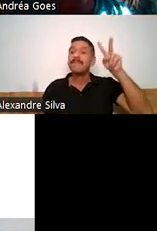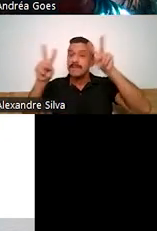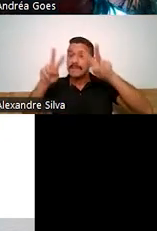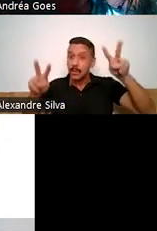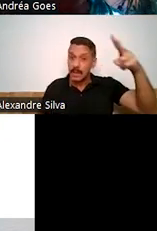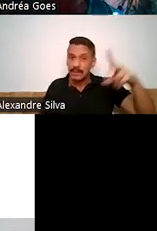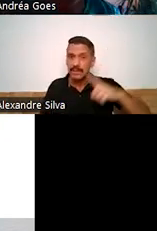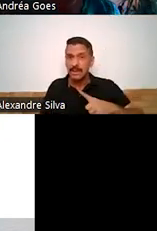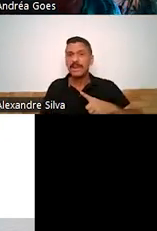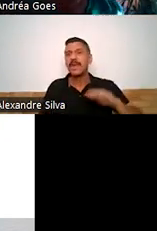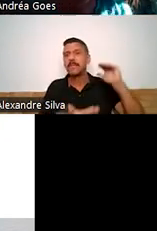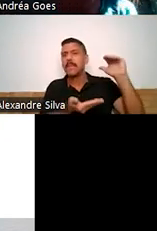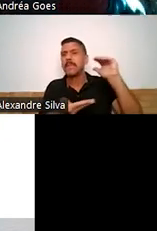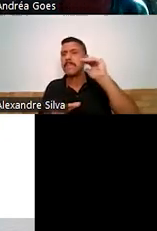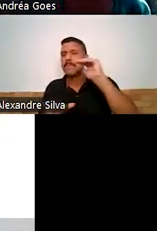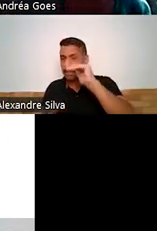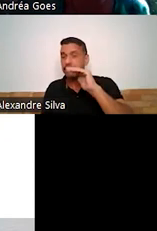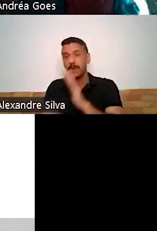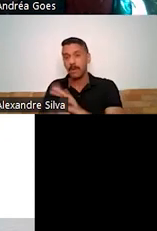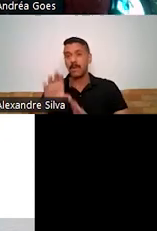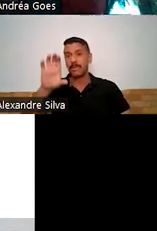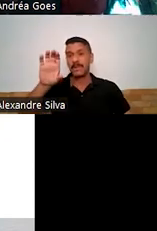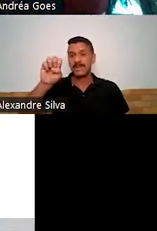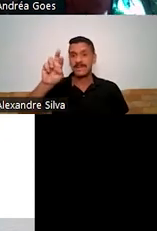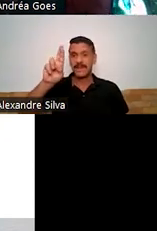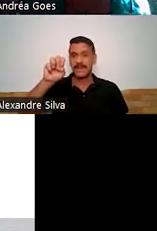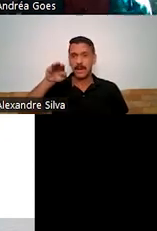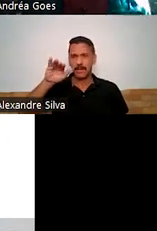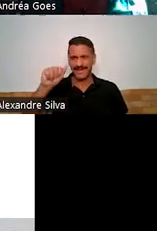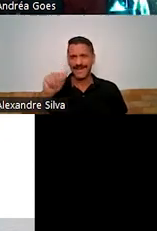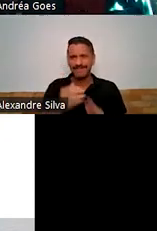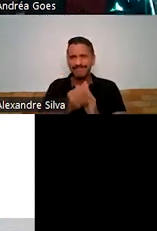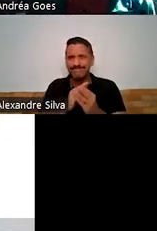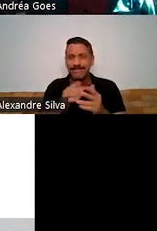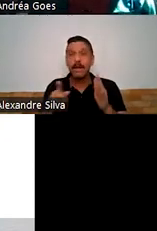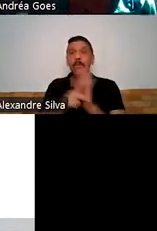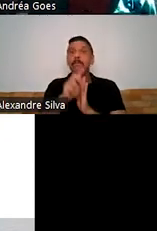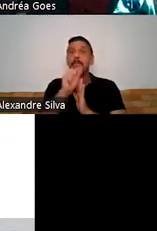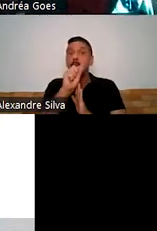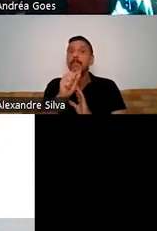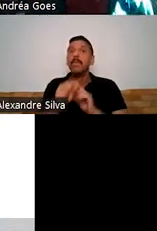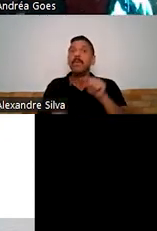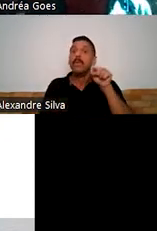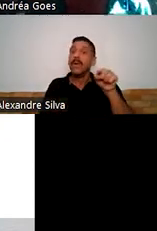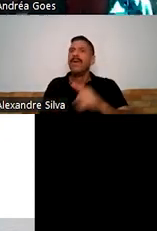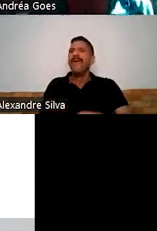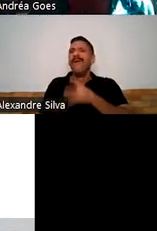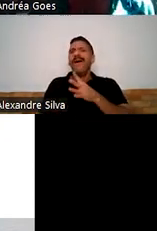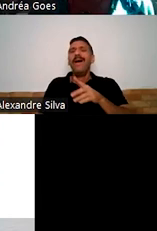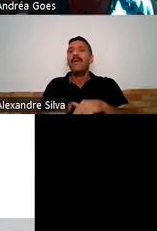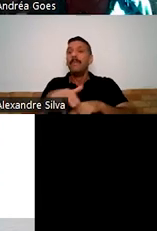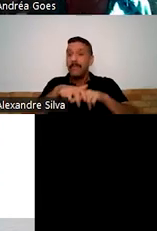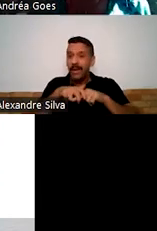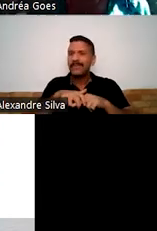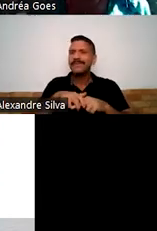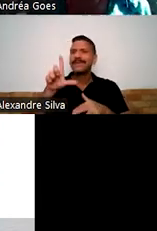bebês de cerâmica que estão lá na exposição, e só para dizer que foi assim que a gente começou, então, a coisa da literatura no